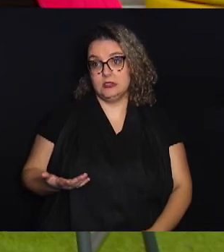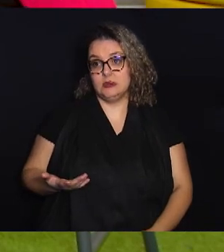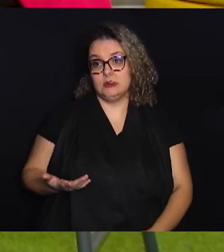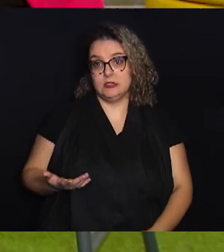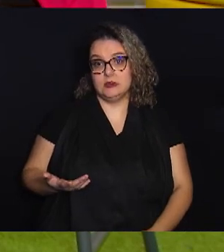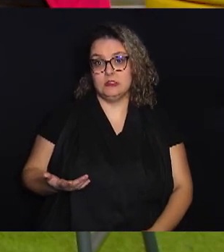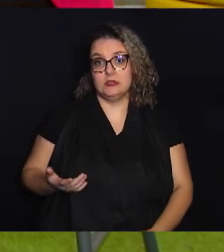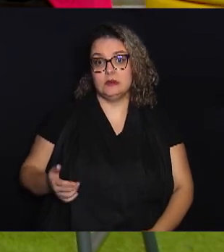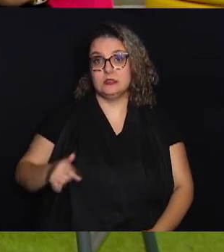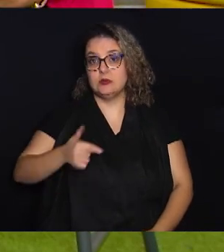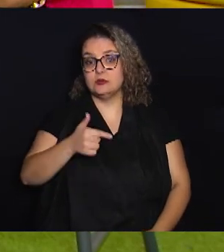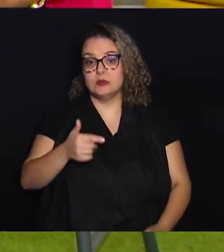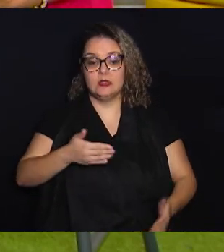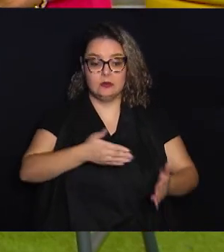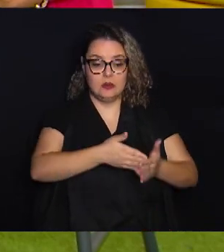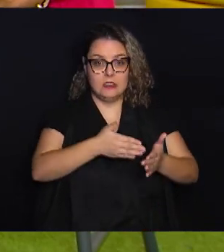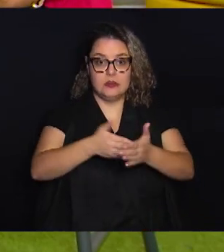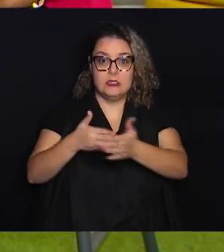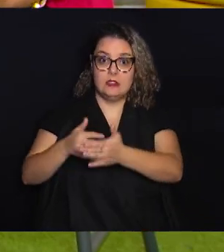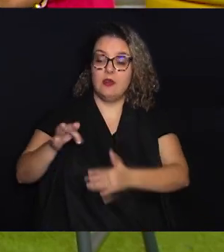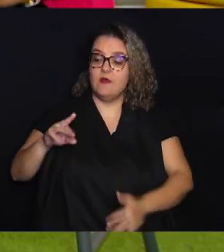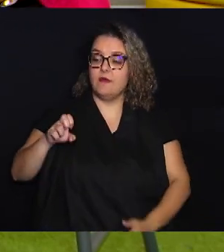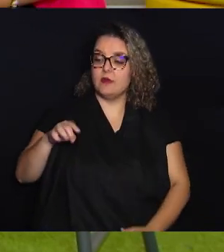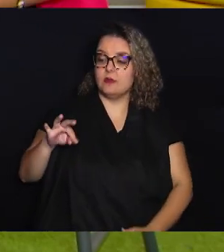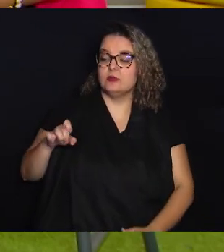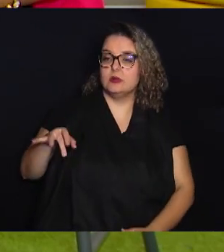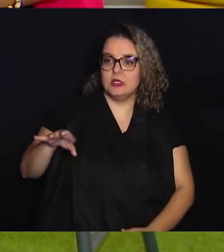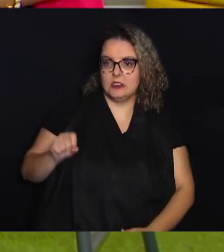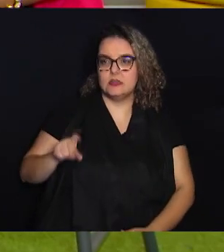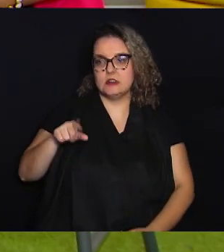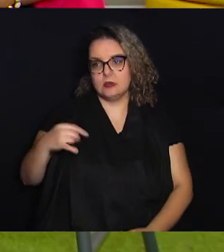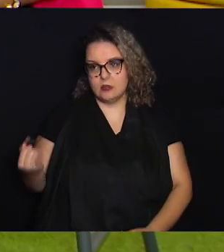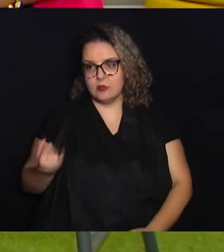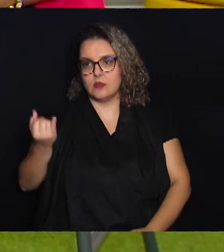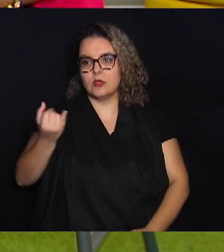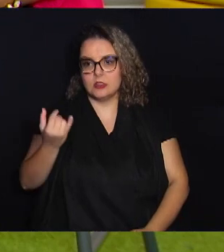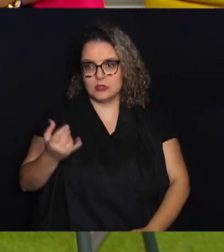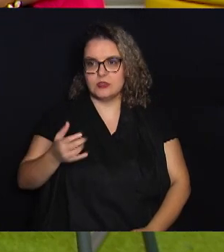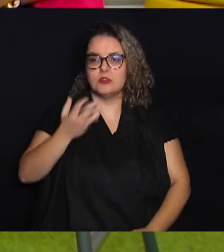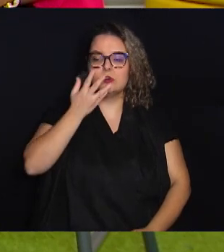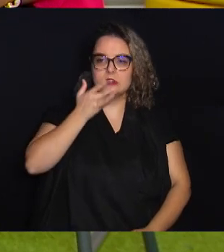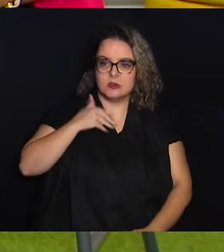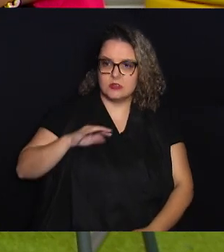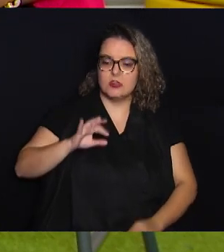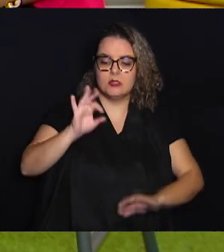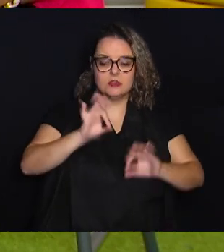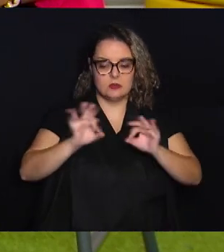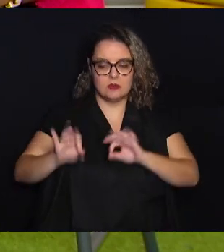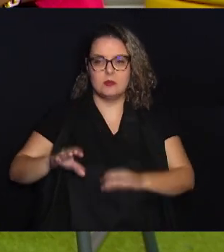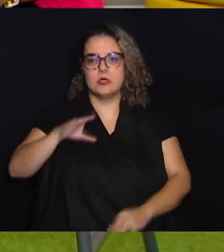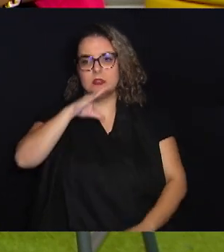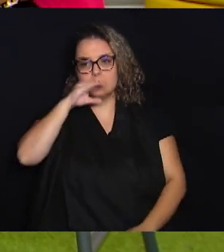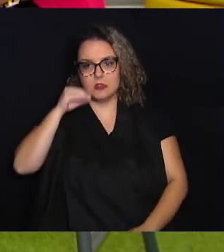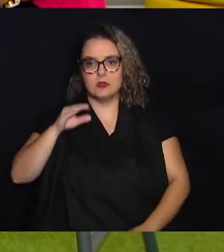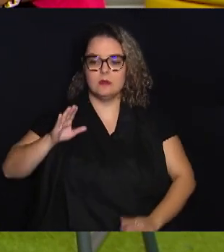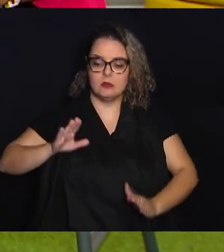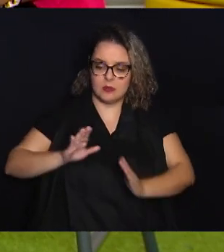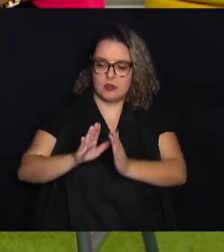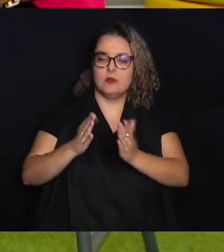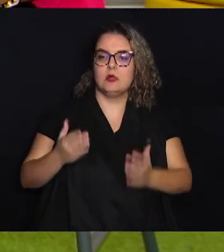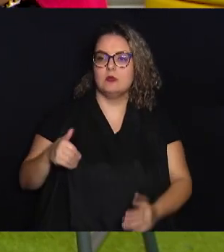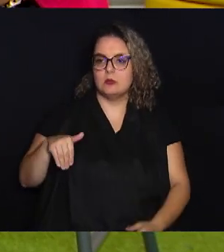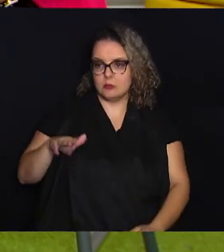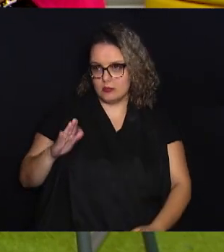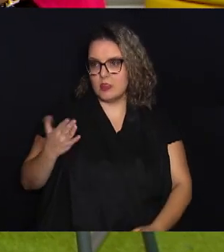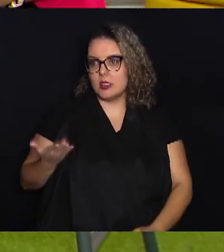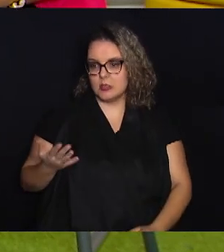essas fronteiras, né? Então é fundamental que as crianças estejam aí preparados, os adolescentes, para enfrentar